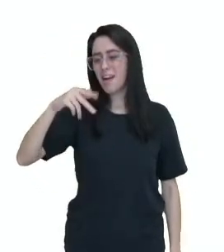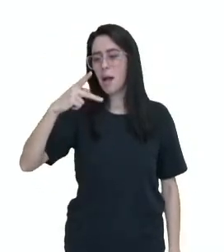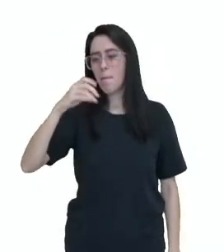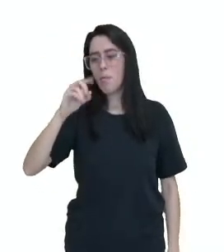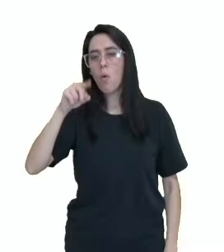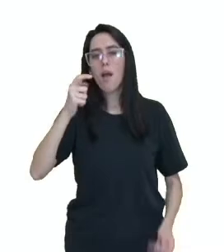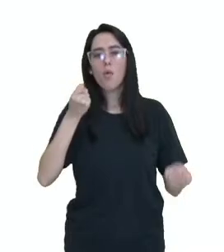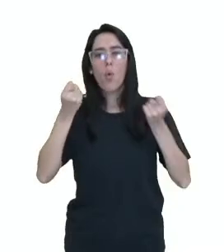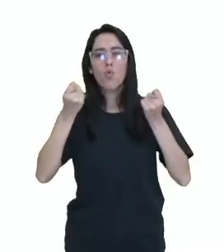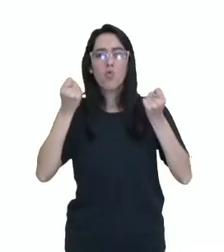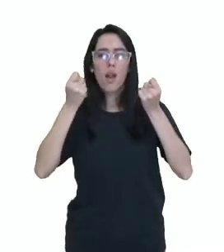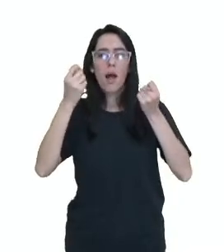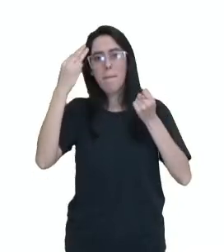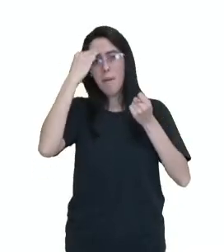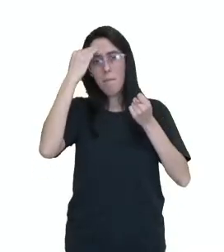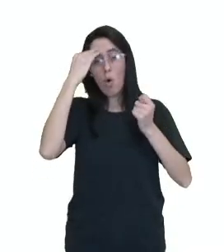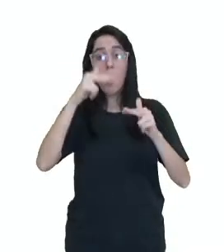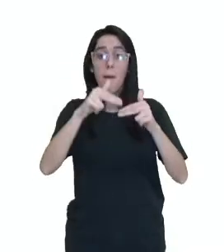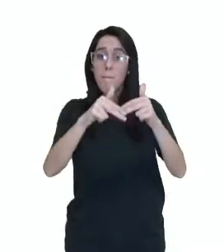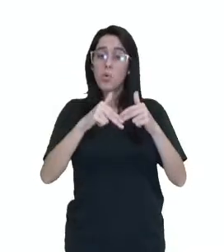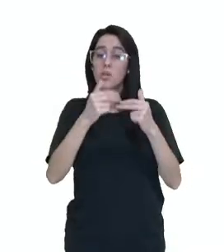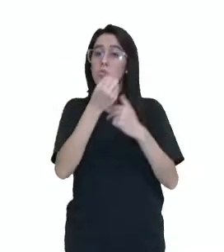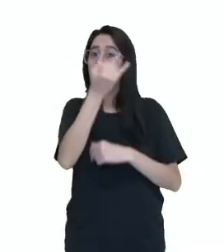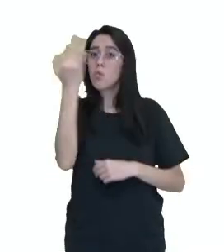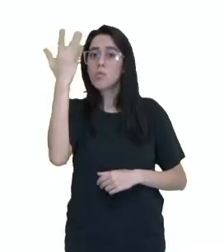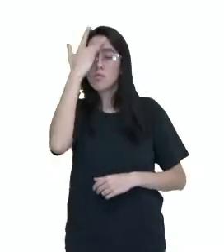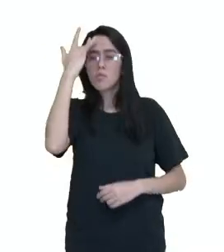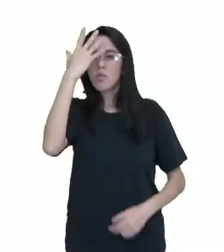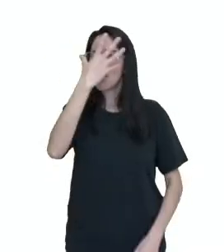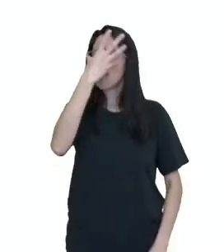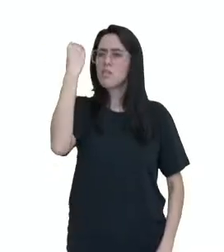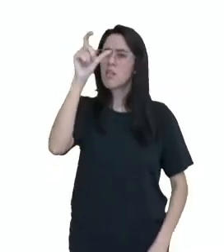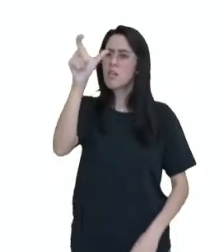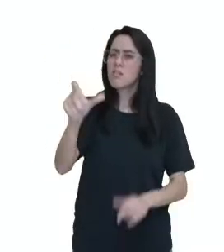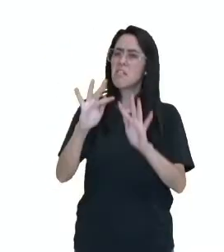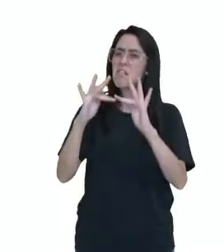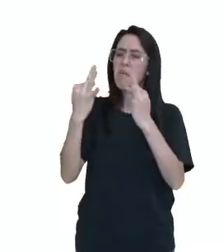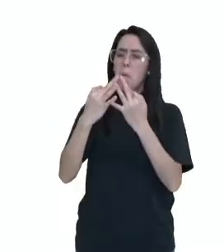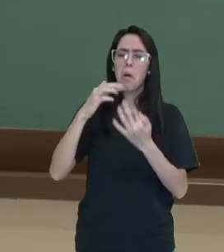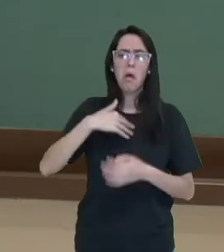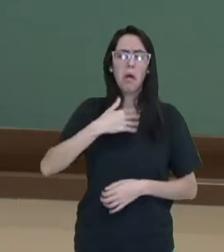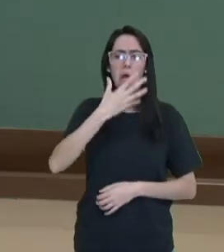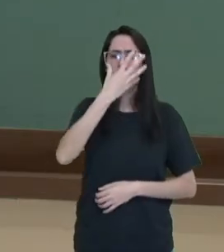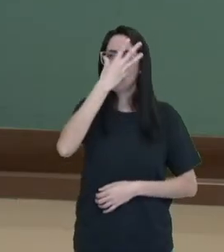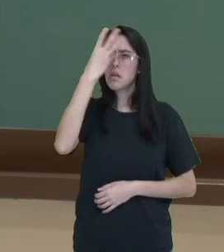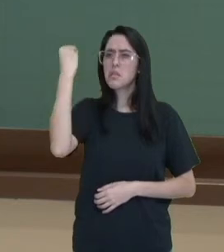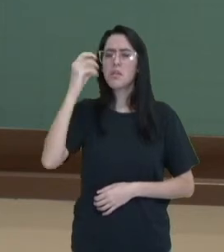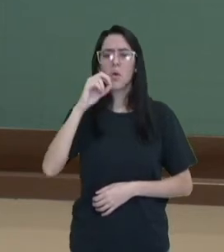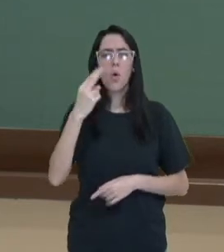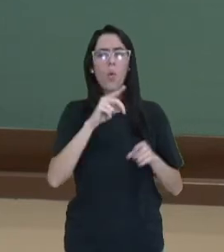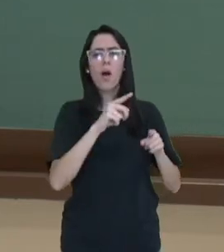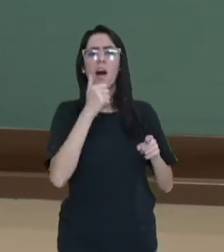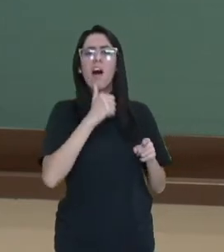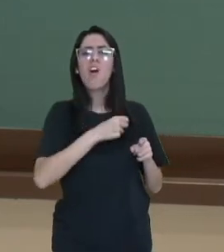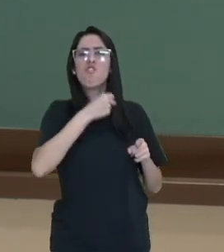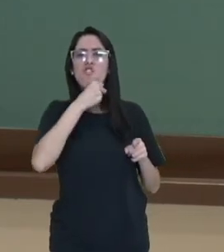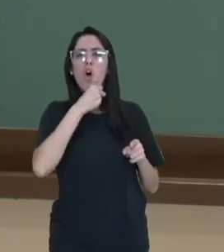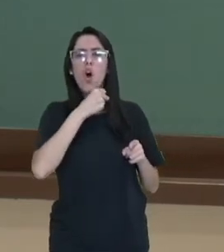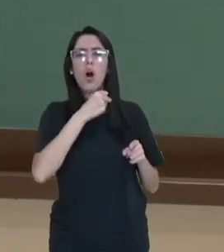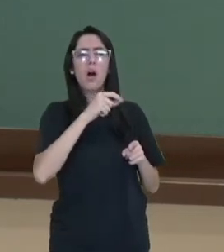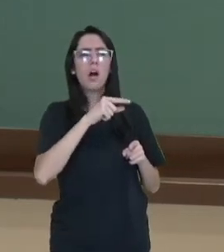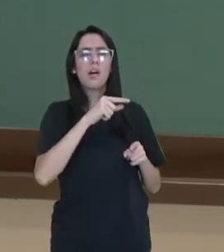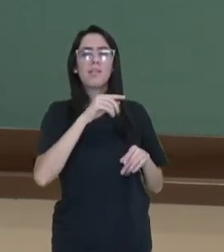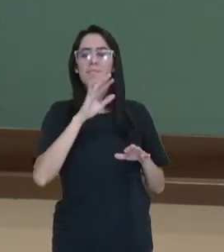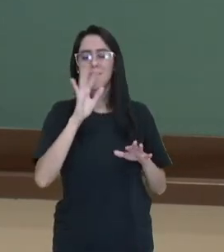memória. Por isso que as pessoas esquecem quem são os parentes dela, uma avó esquece quem são os filhos, quem esquece